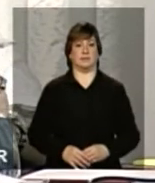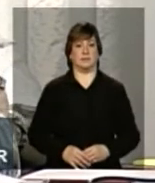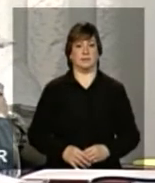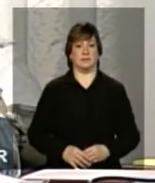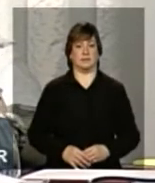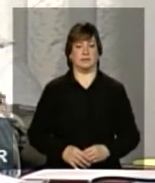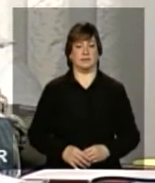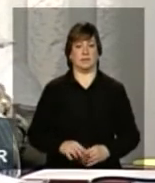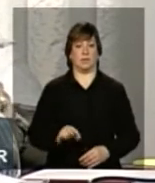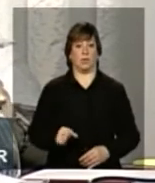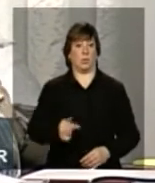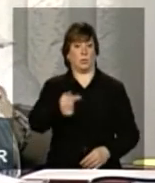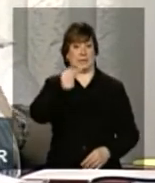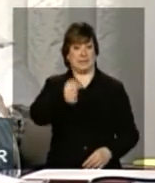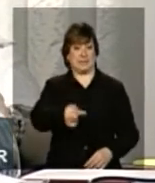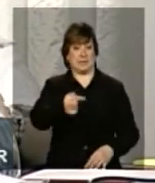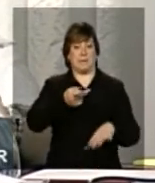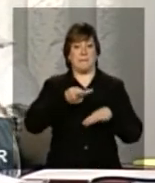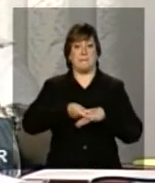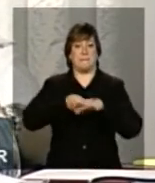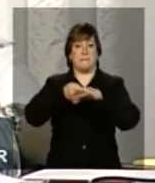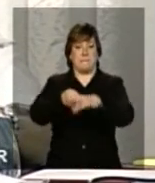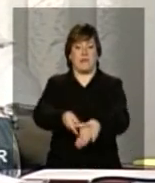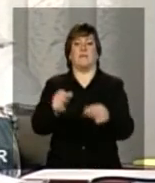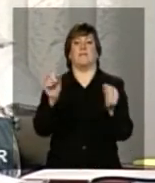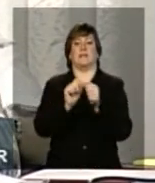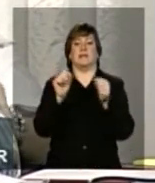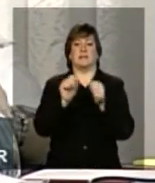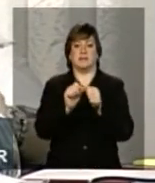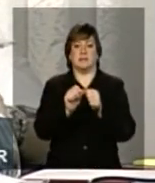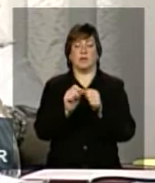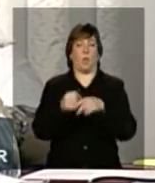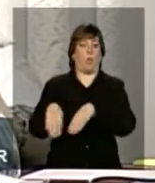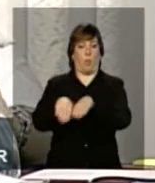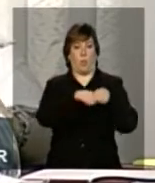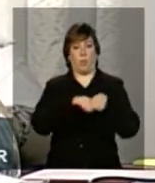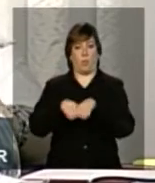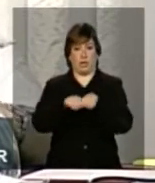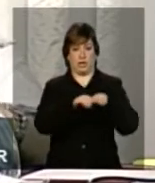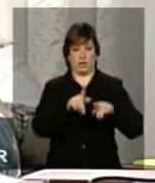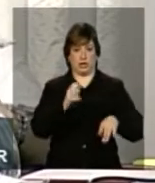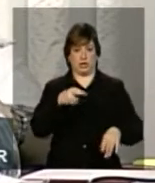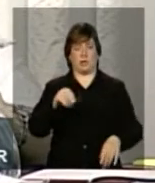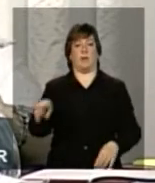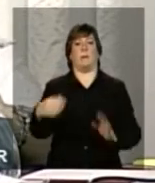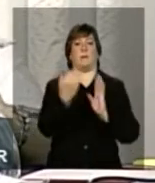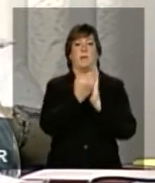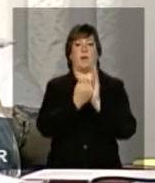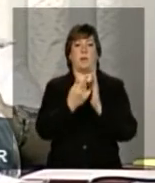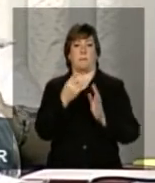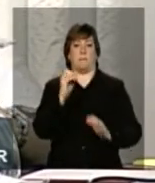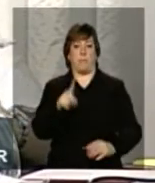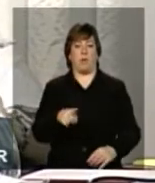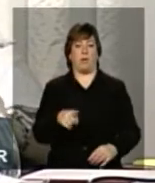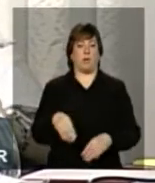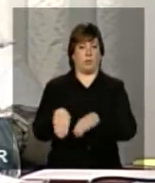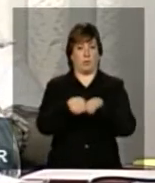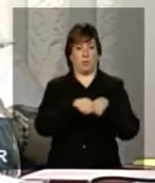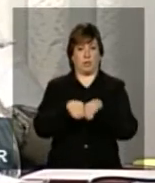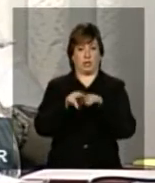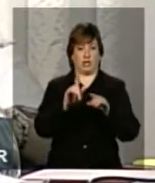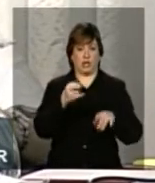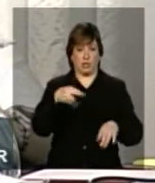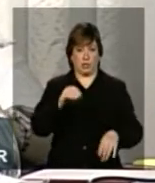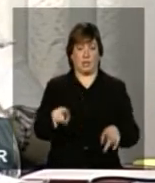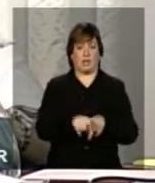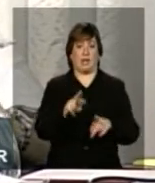o 7º prêmio Construindo a Igualdade de Gênero do programa Pró-Equidade de Gênero e Raça,